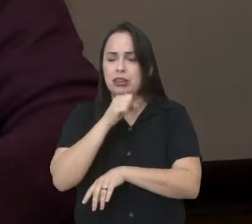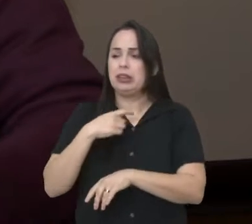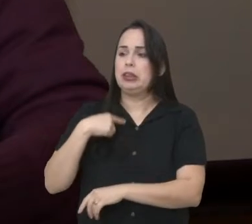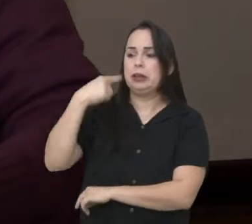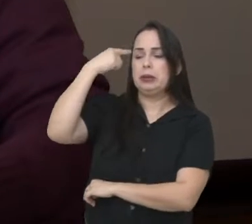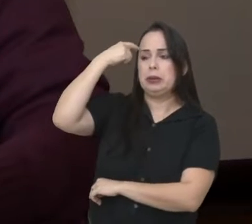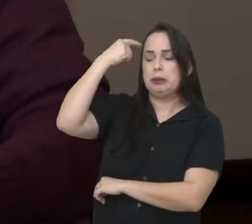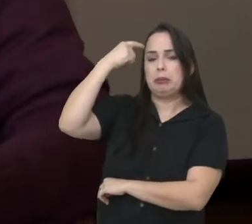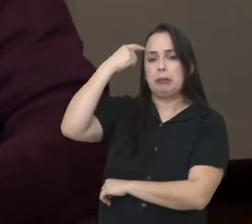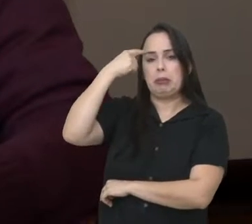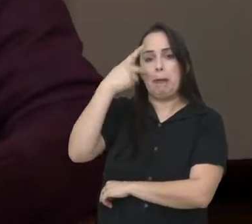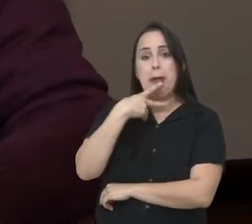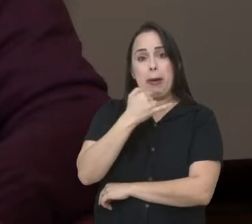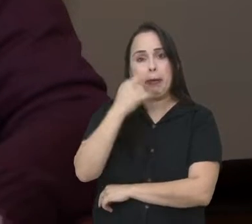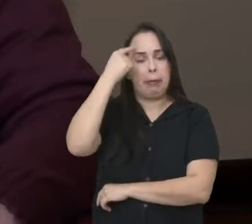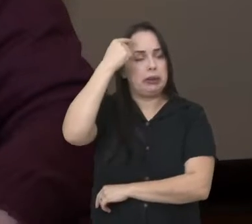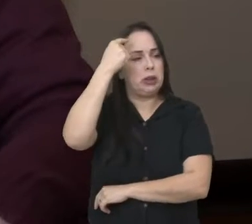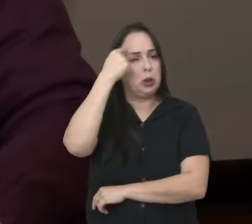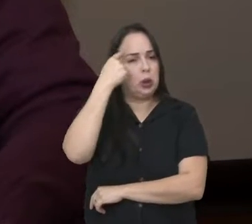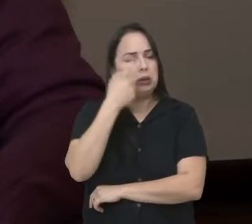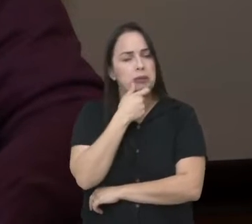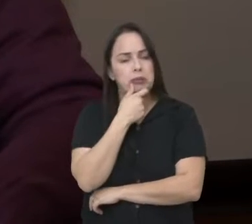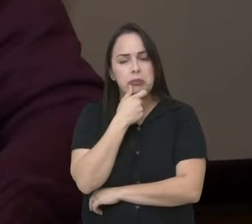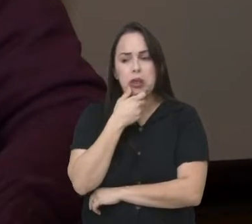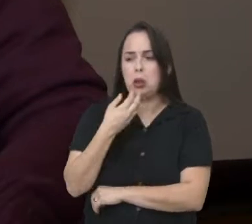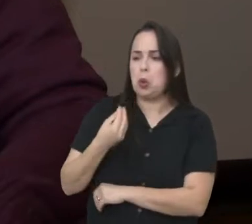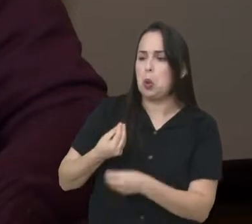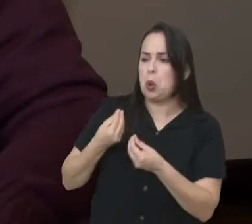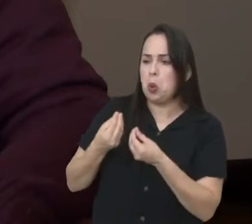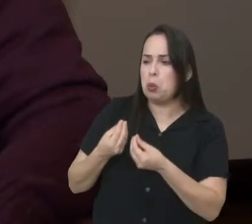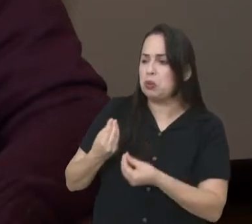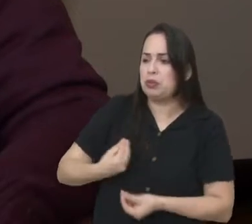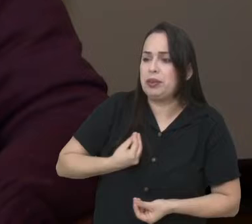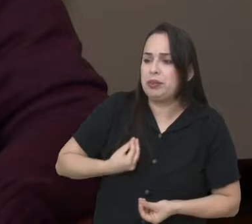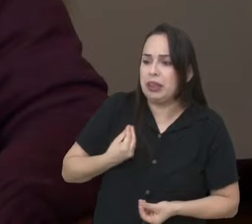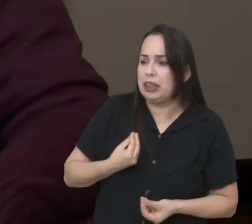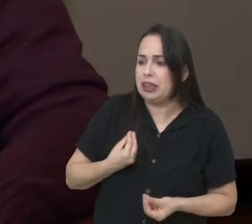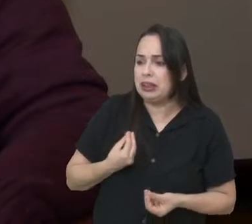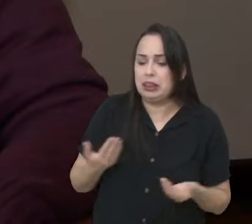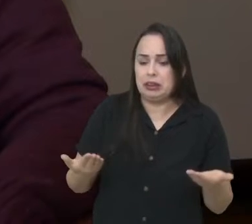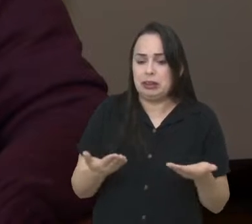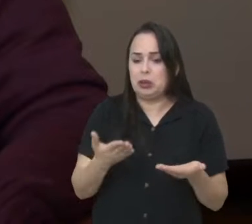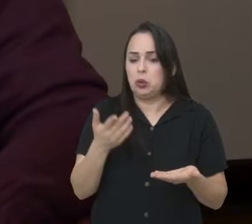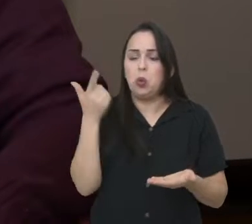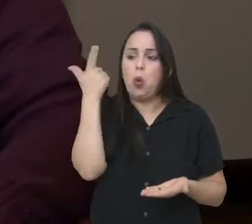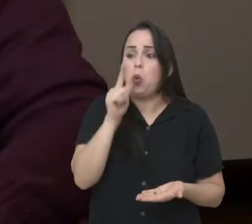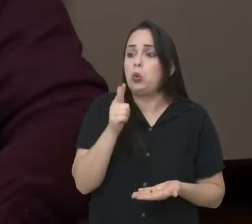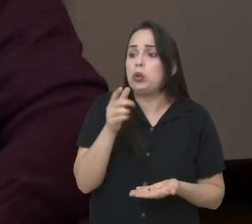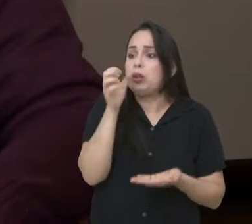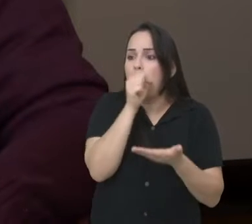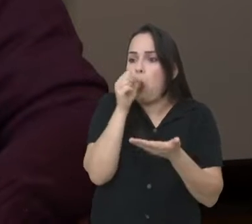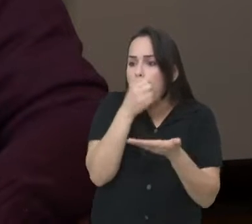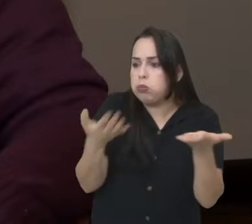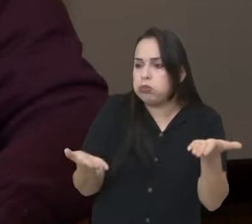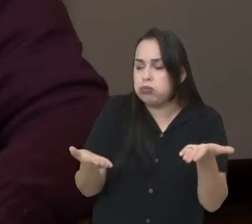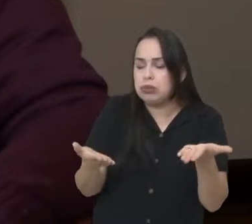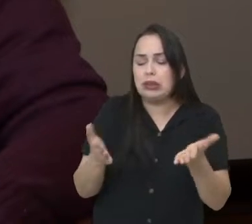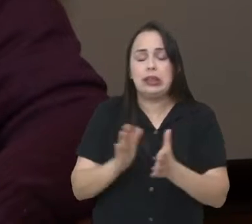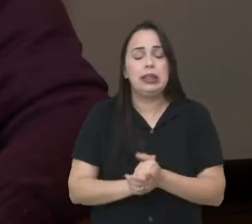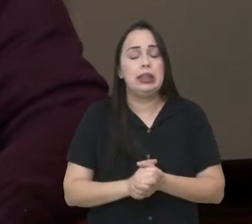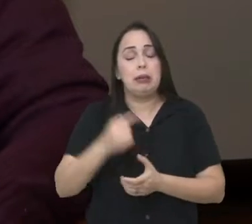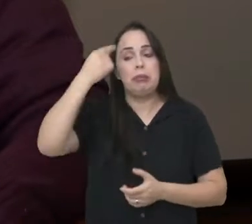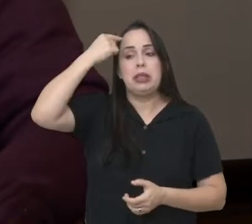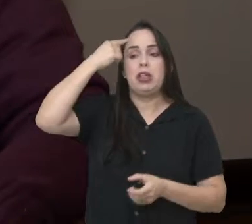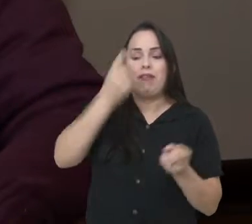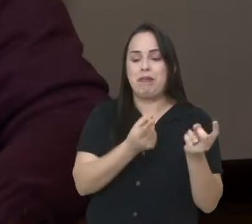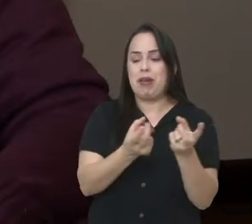de arranjar um outro meio de sobrevivência, porque do jeito que está não dá. Aí ele pensou bem e falou: vou